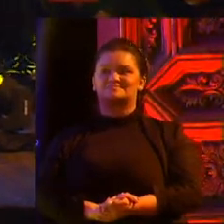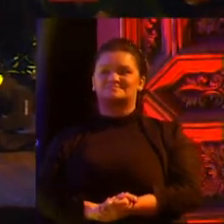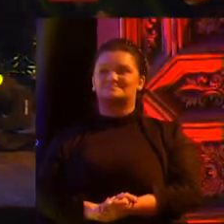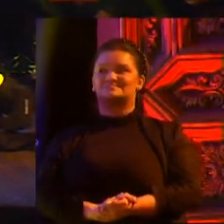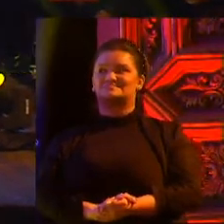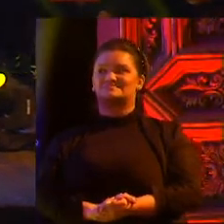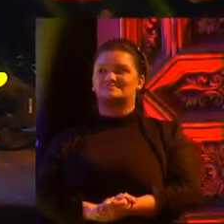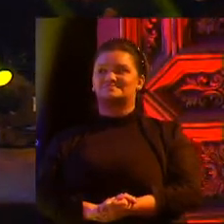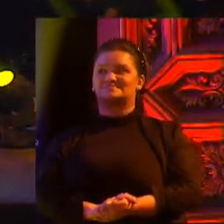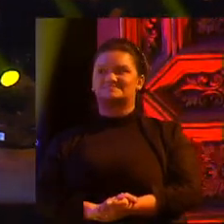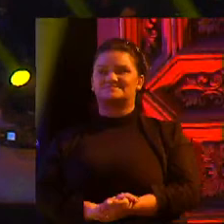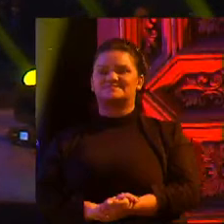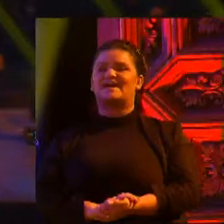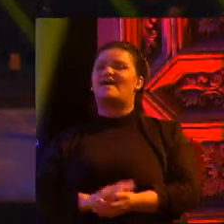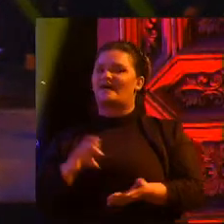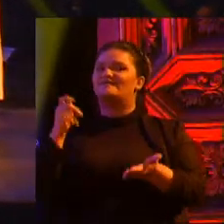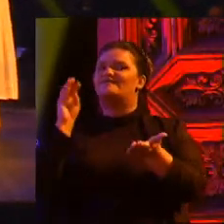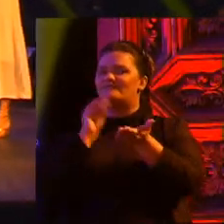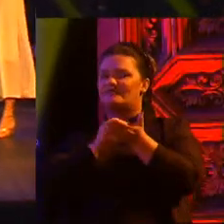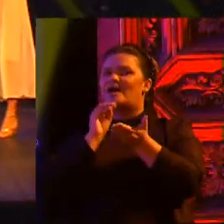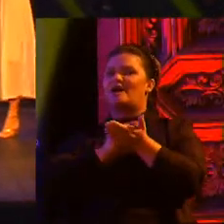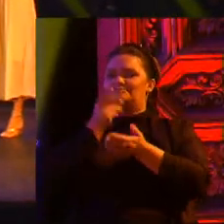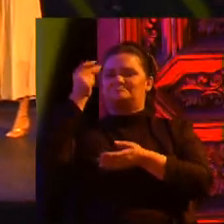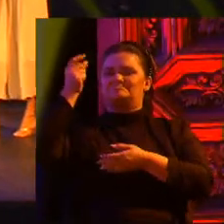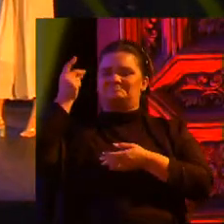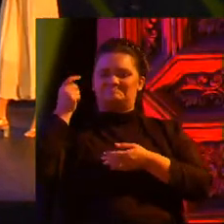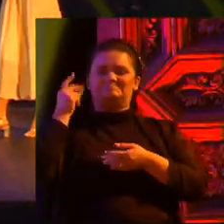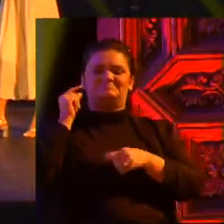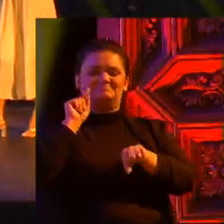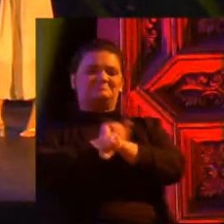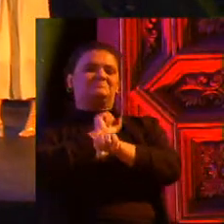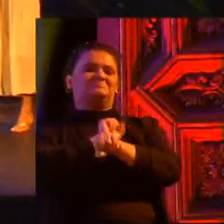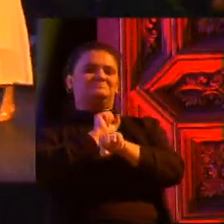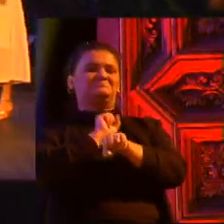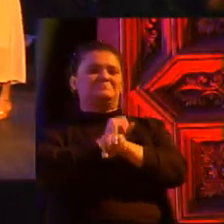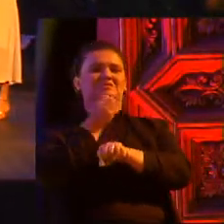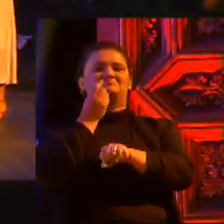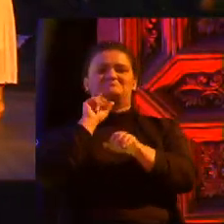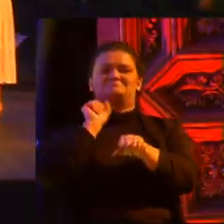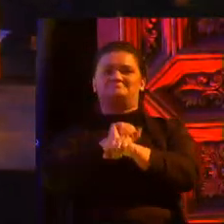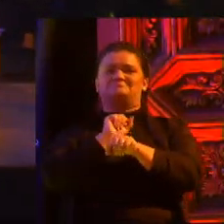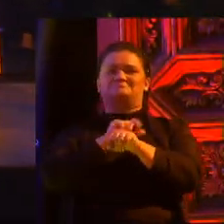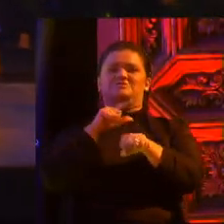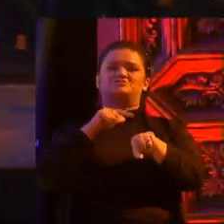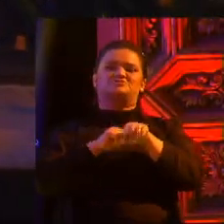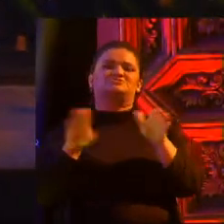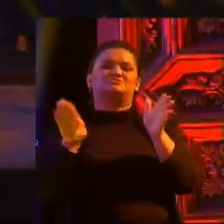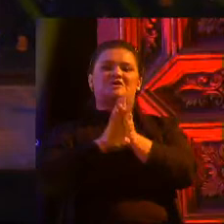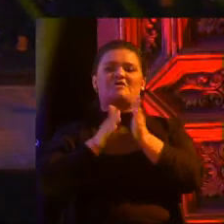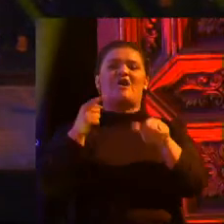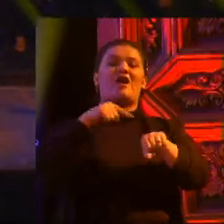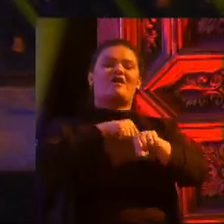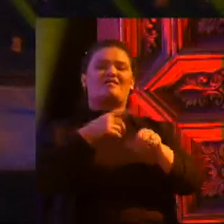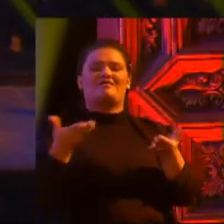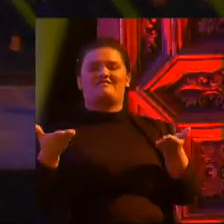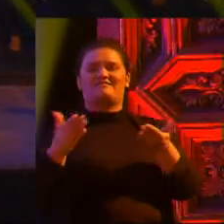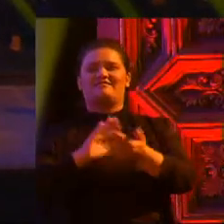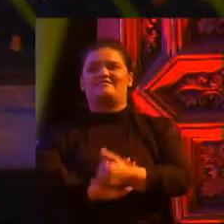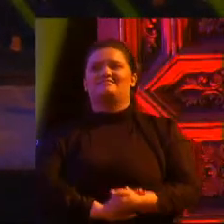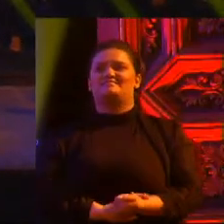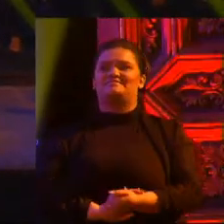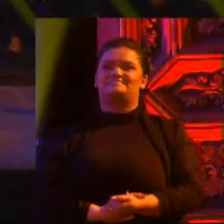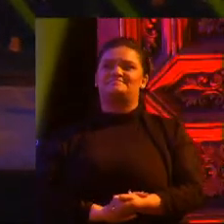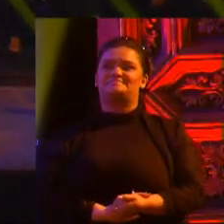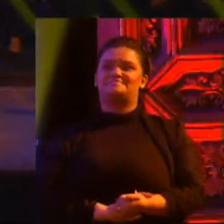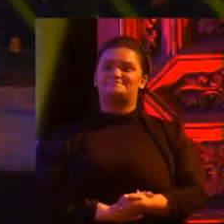Essa tá devendo faz um tempão, hein, Arthur? Tá, né? Essa tá devendo faz um bom tempo. Chegou no tempo certo, né, Adriana? Chega, opa. Bora todo